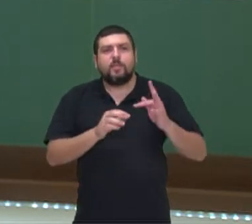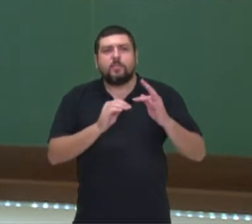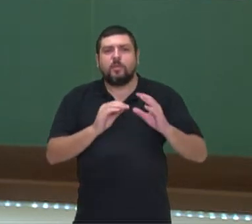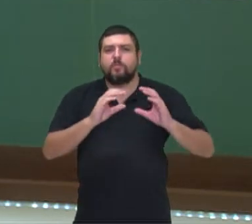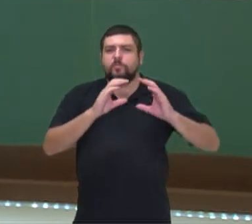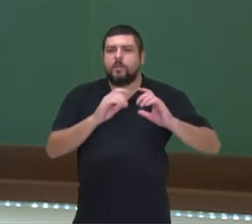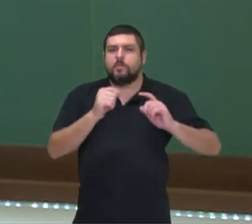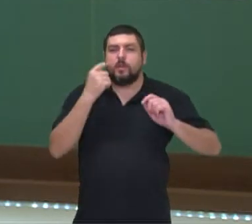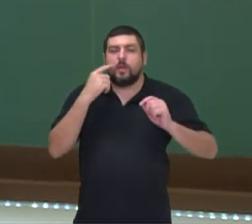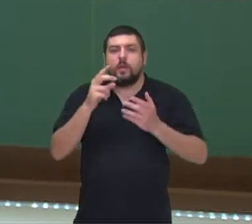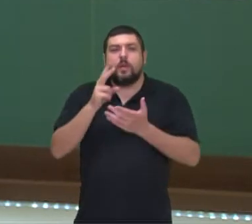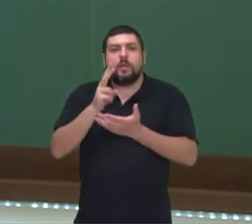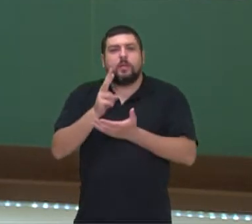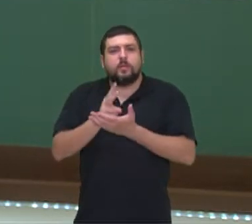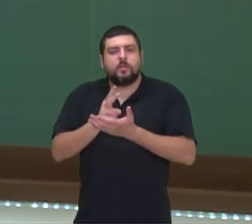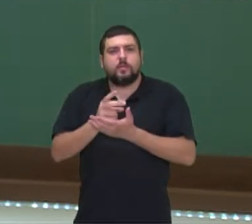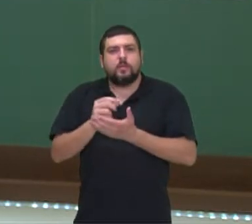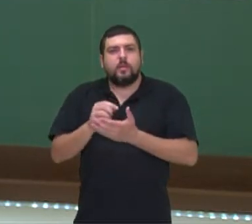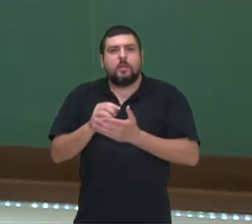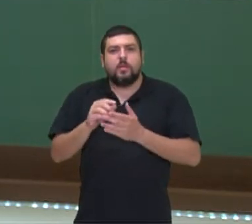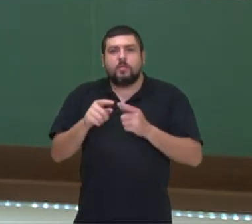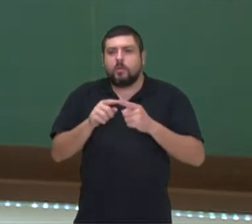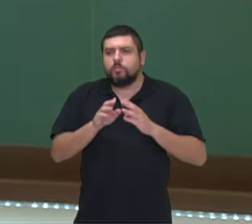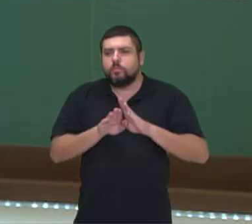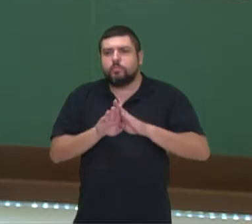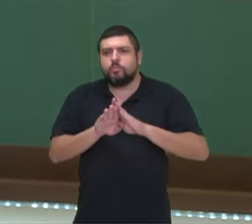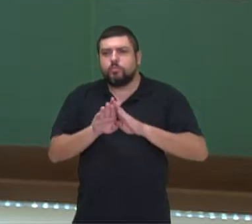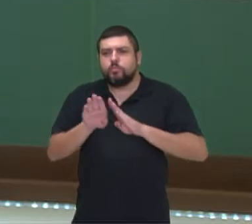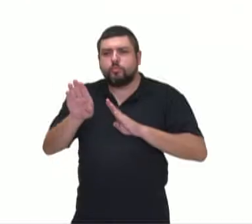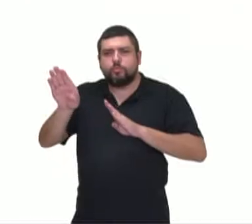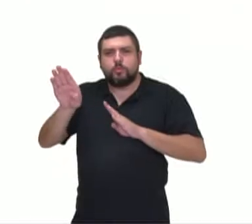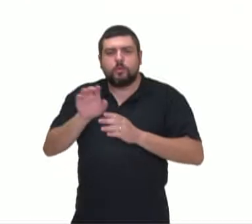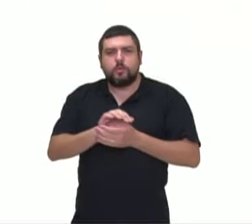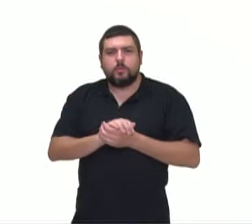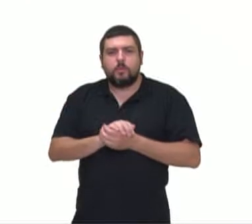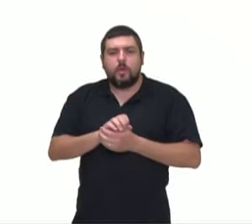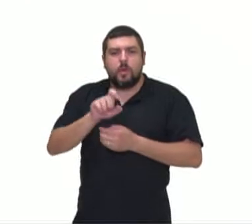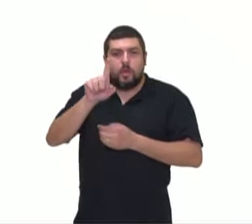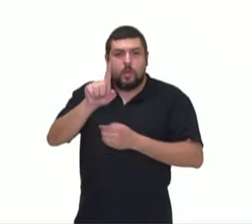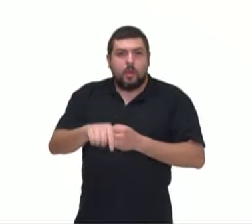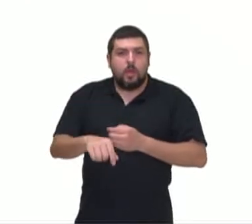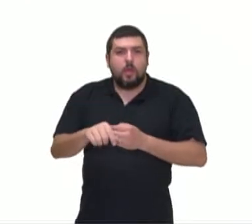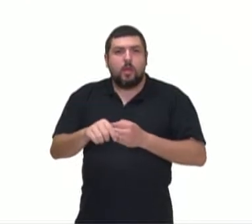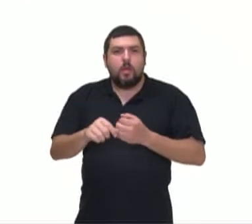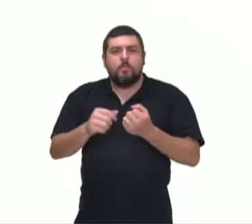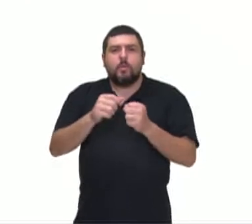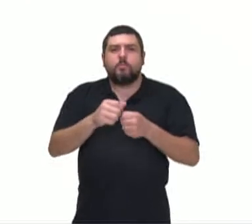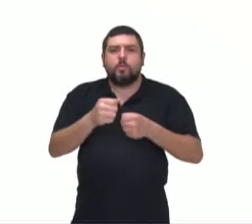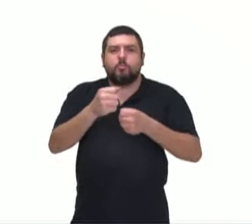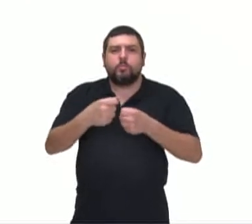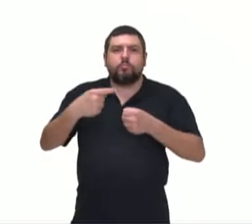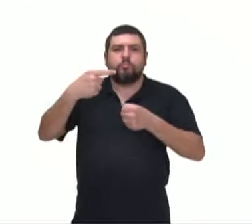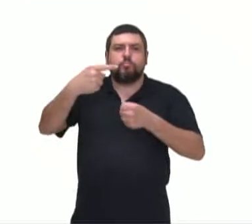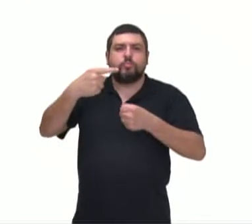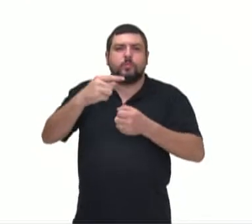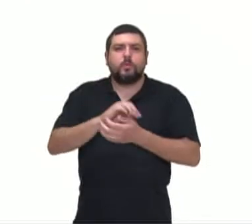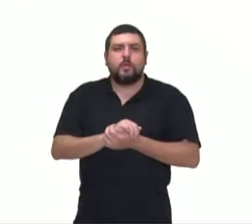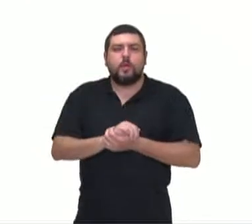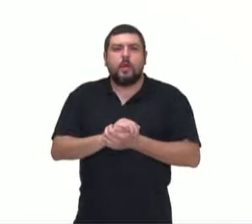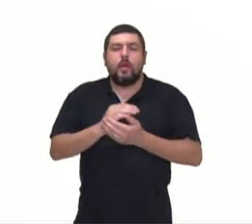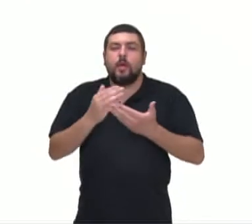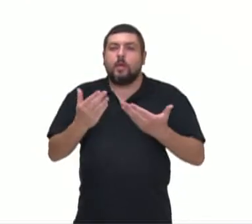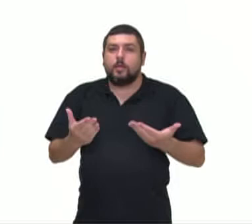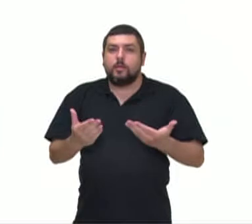A função afim, ela é uma função polinomial do primeiro grau. Assim, podemos afirmar que o gráfico